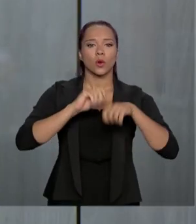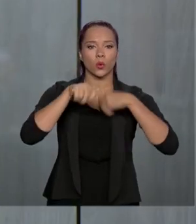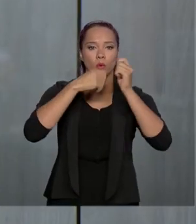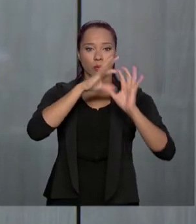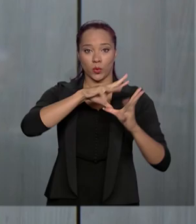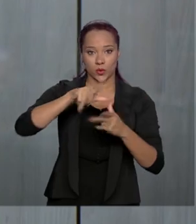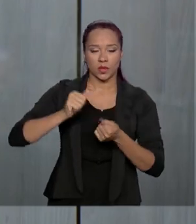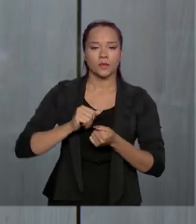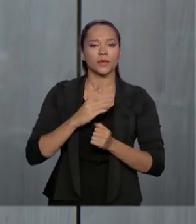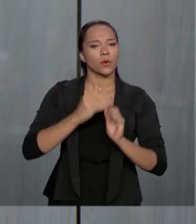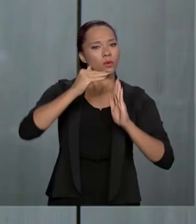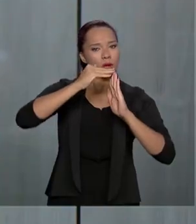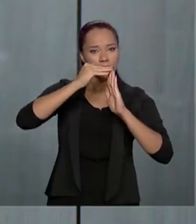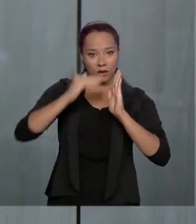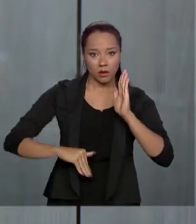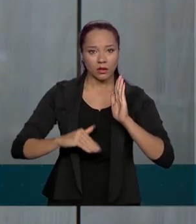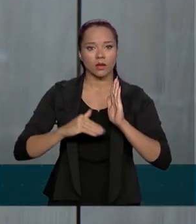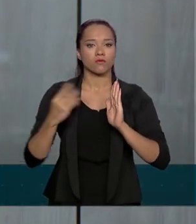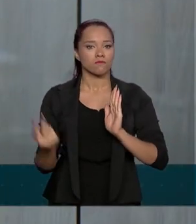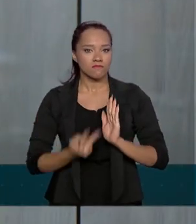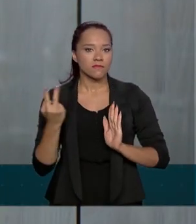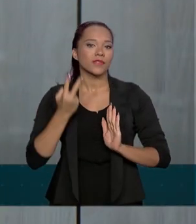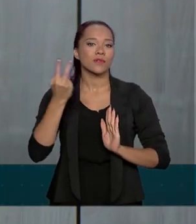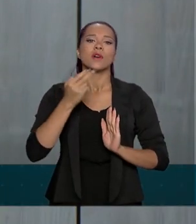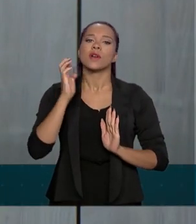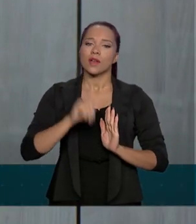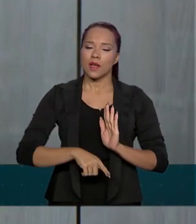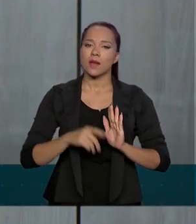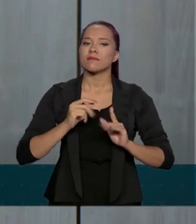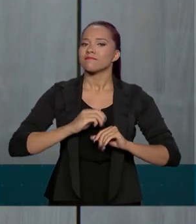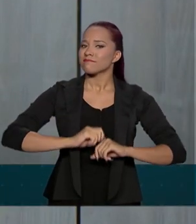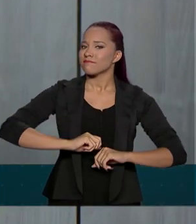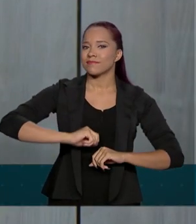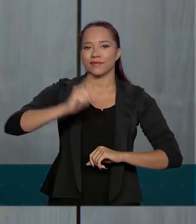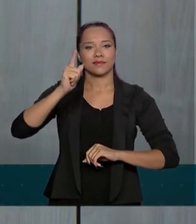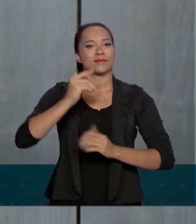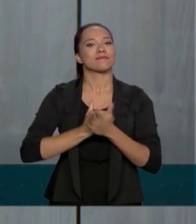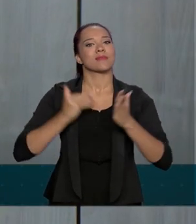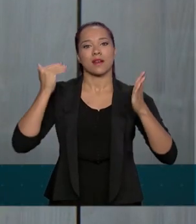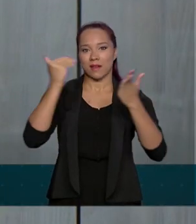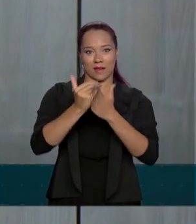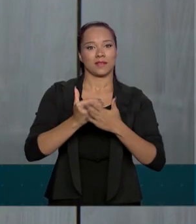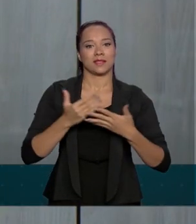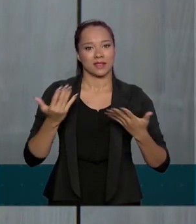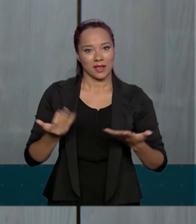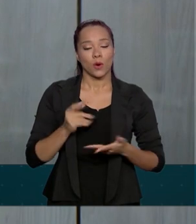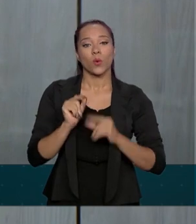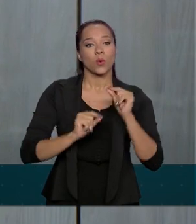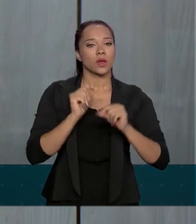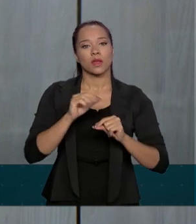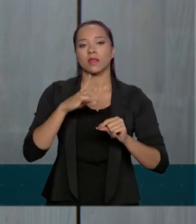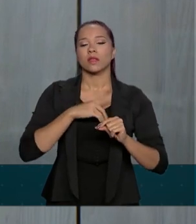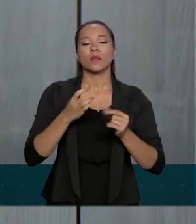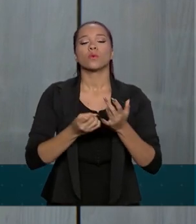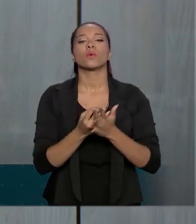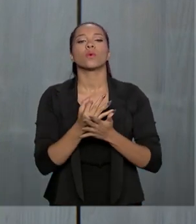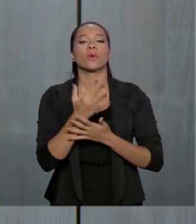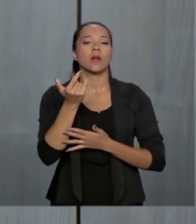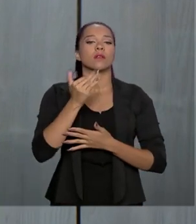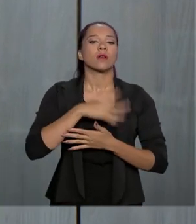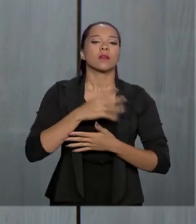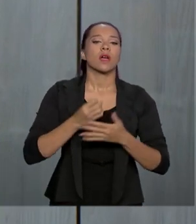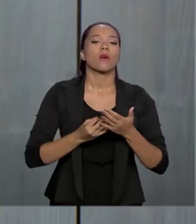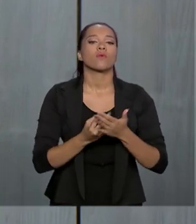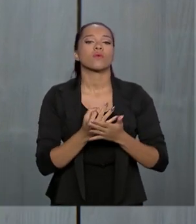A queda dos preços é muito maior do que a queda do quanto, que é o